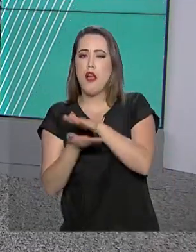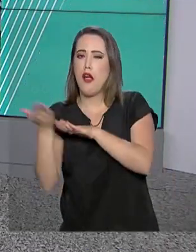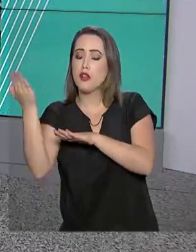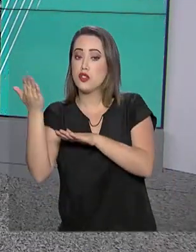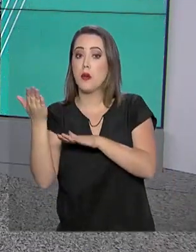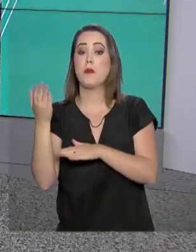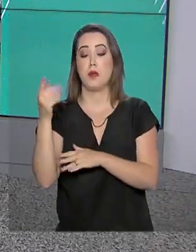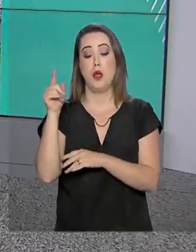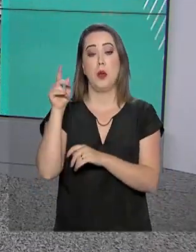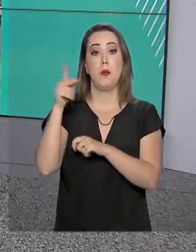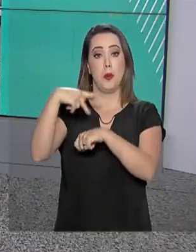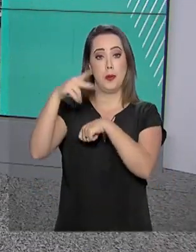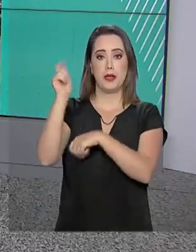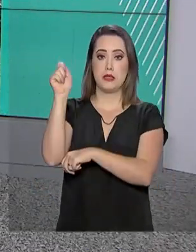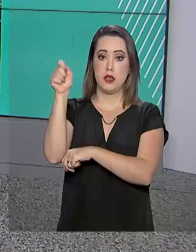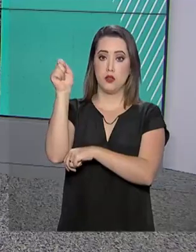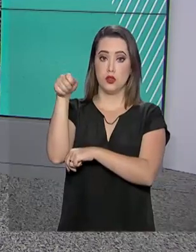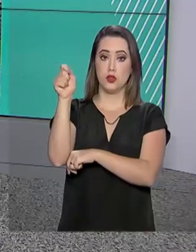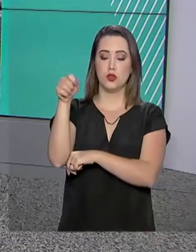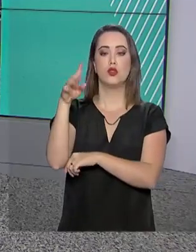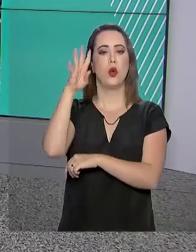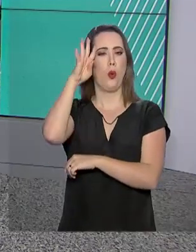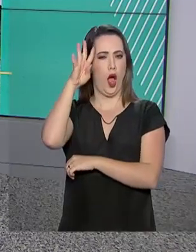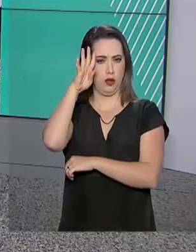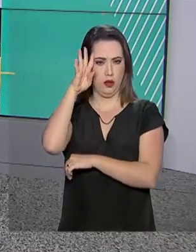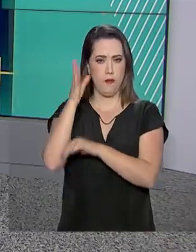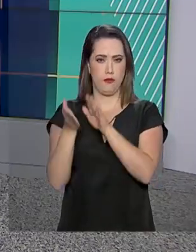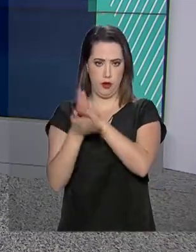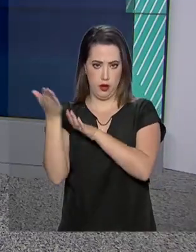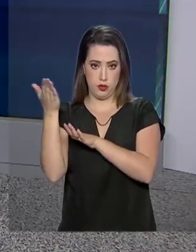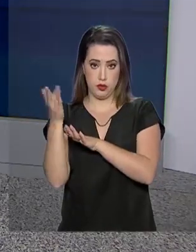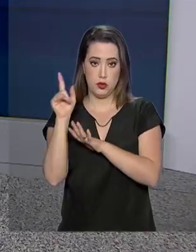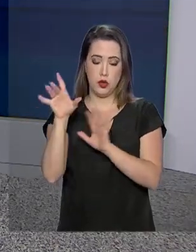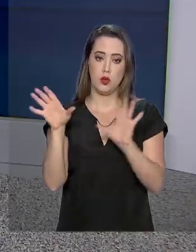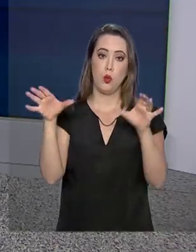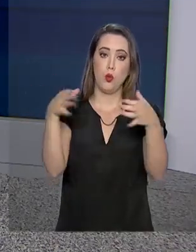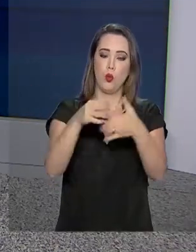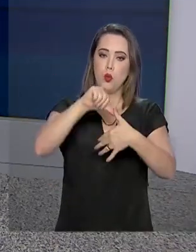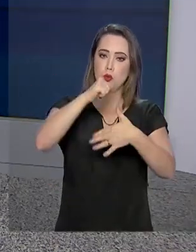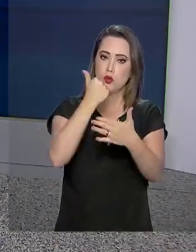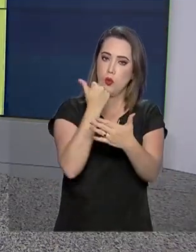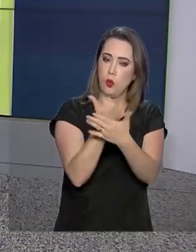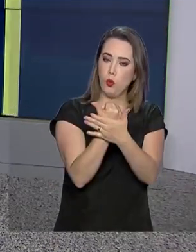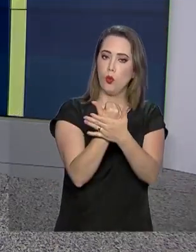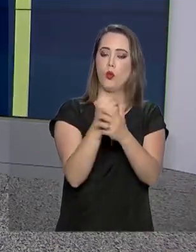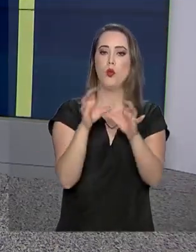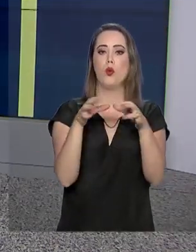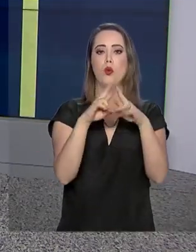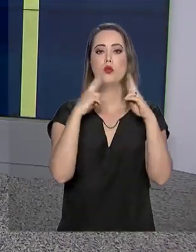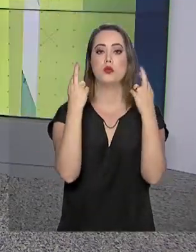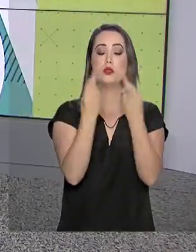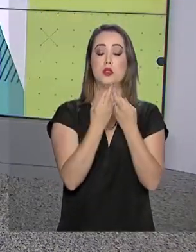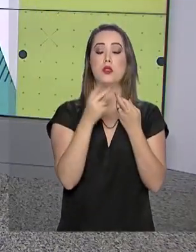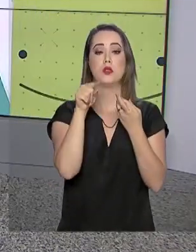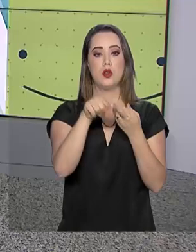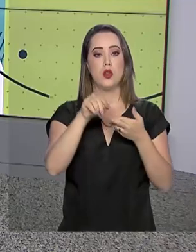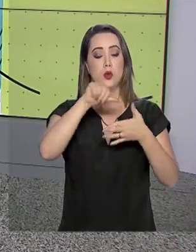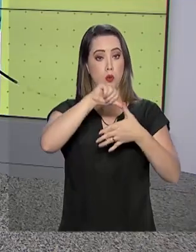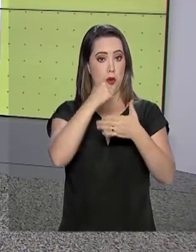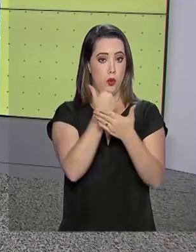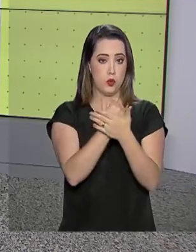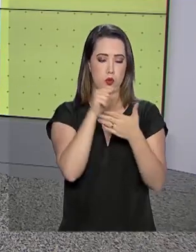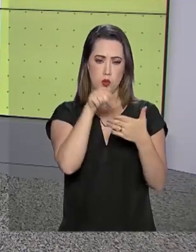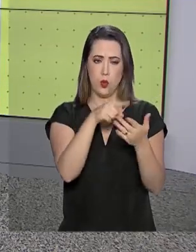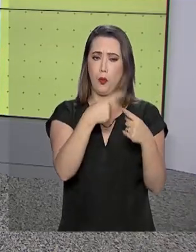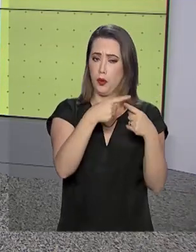viaja para a Argentina na quarta-feira. Vai participar da reunião de cúpula do Mercosul na cidade de Santa Fé. O Brasil assume a